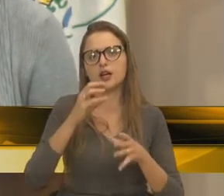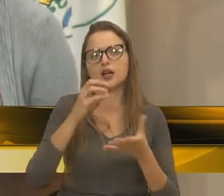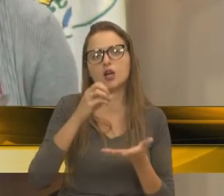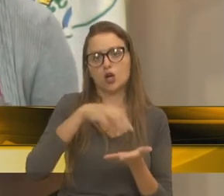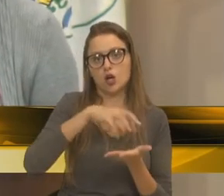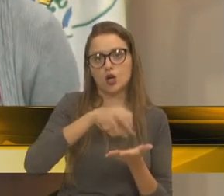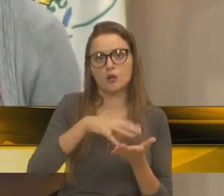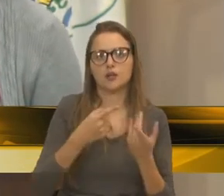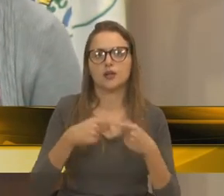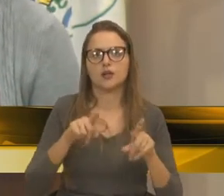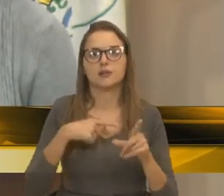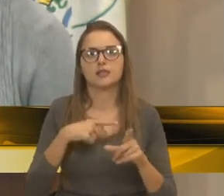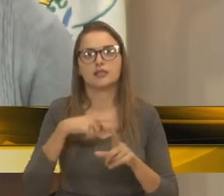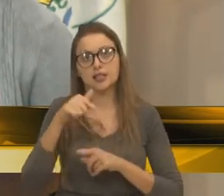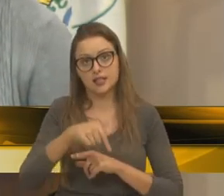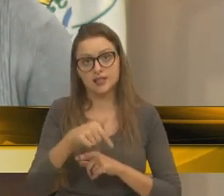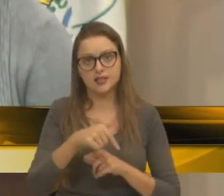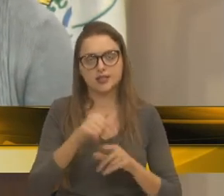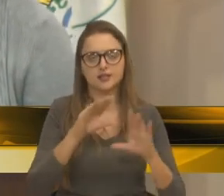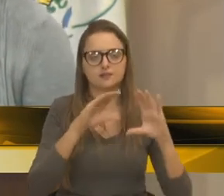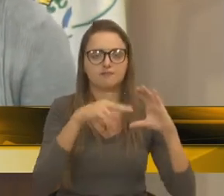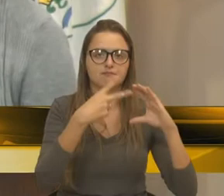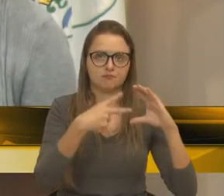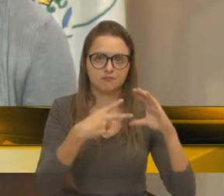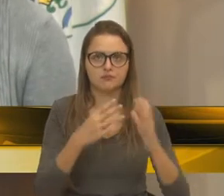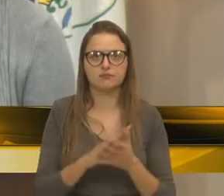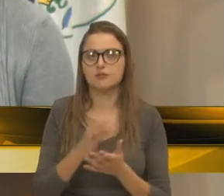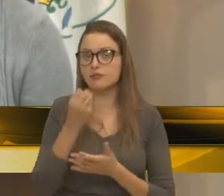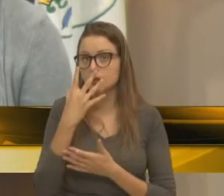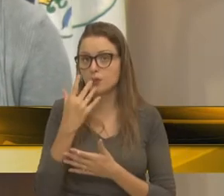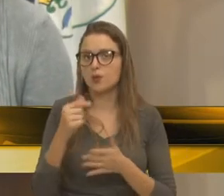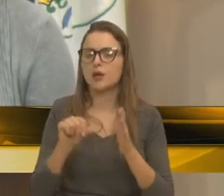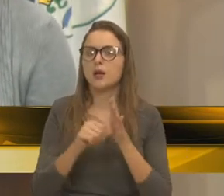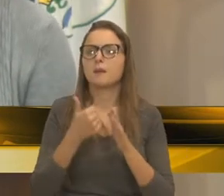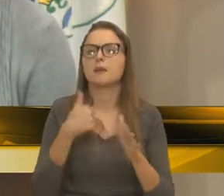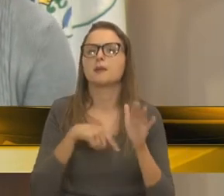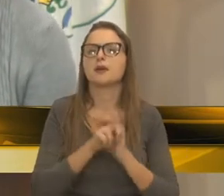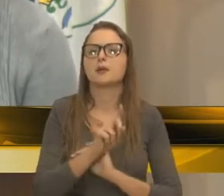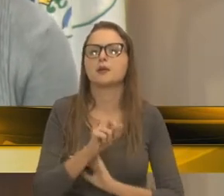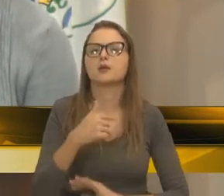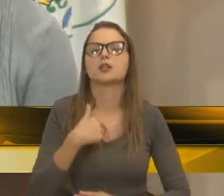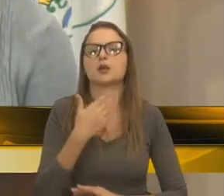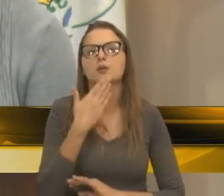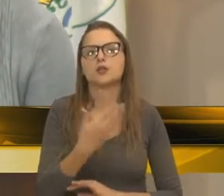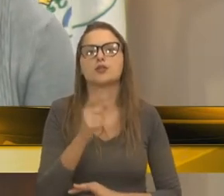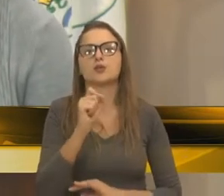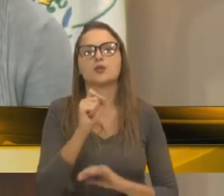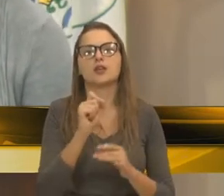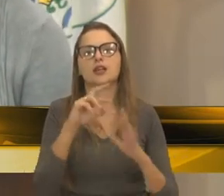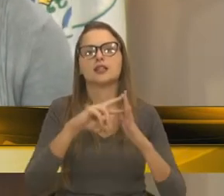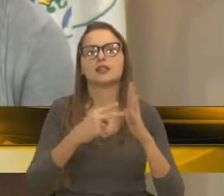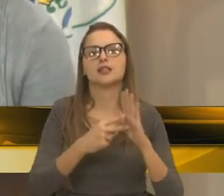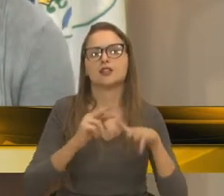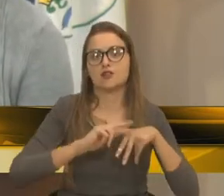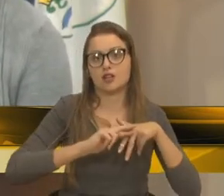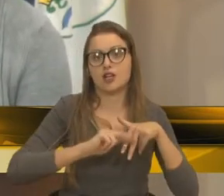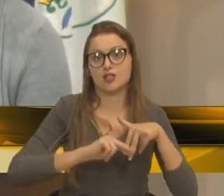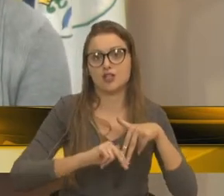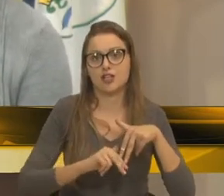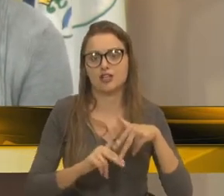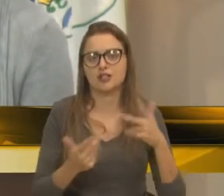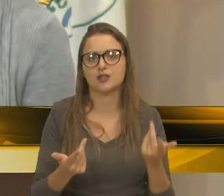aqui no protocolo da casa. Bom, a primeira pergunta eu pedi, então, qual que era a definição de ideologia de gênero,